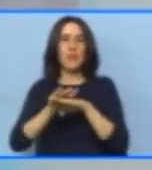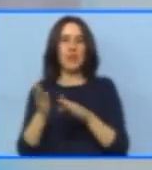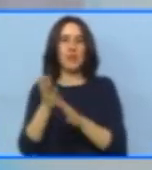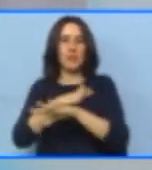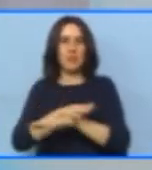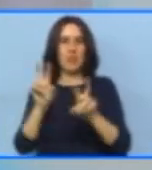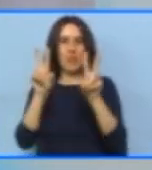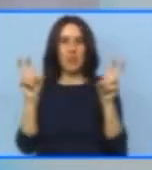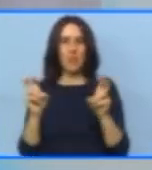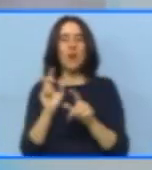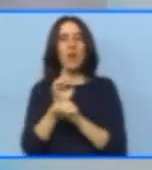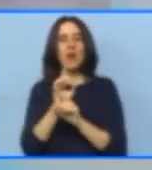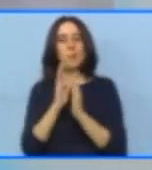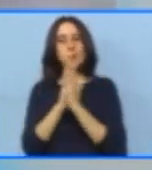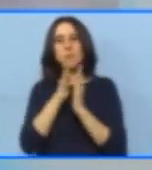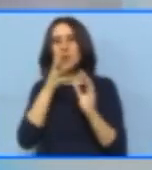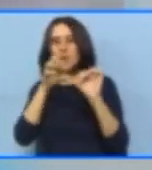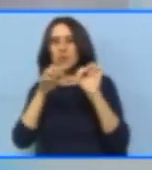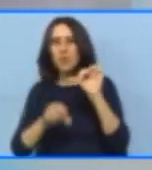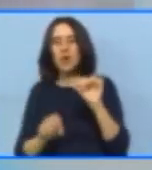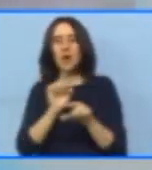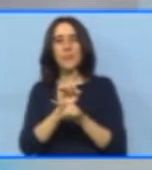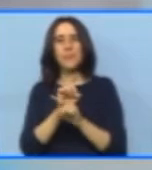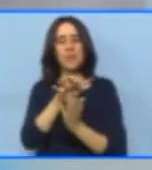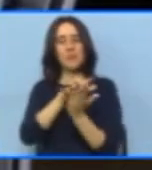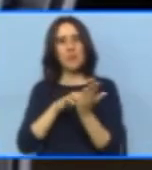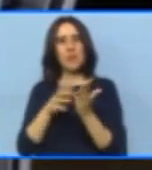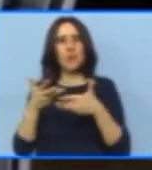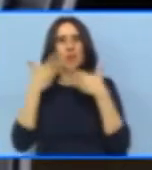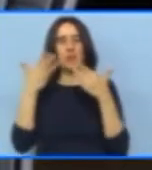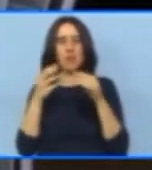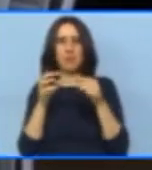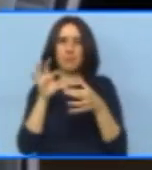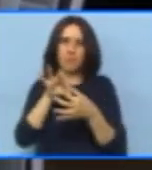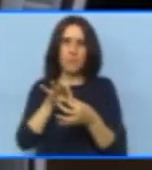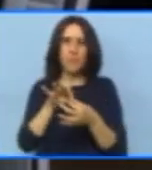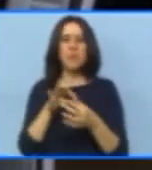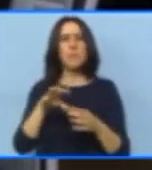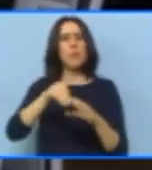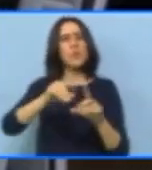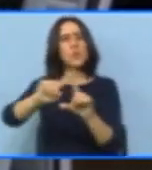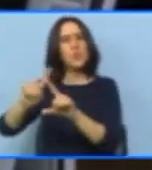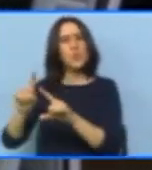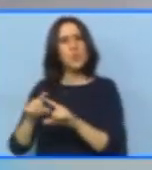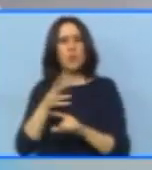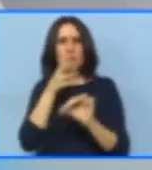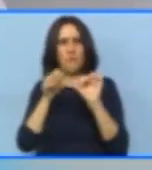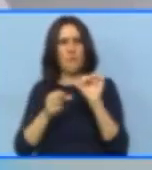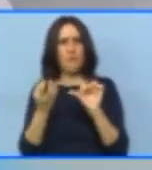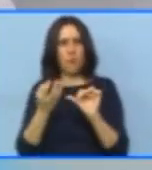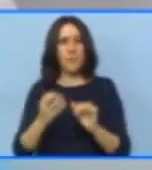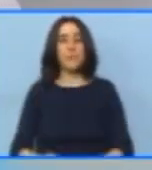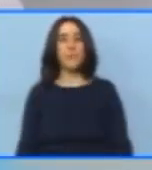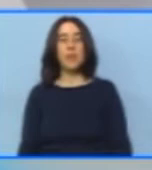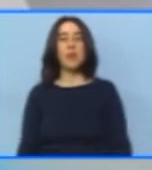na Evangelii Gaudium, a exortação sobre a alegria do Evangelho, até outros contextos em que ele usa a palavra. Quanto aos